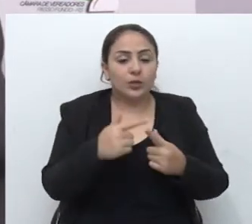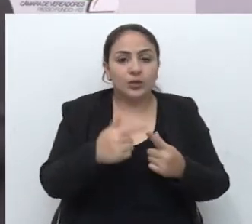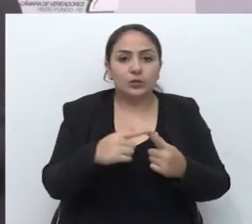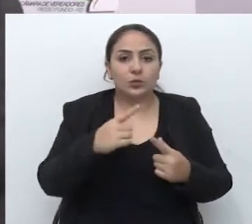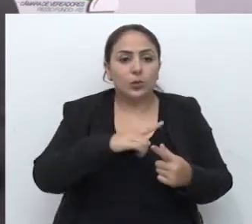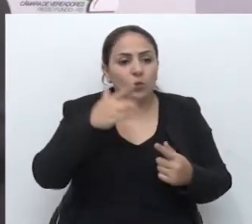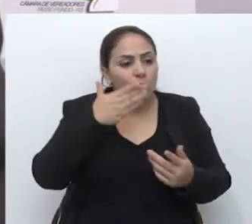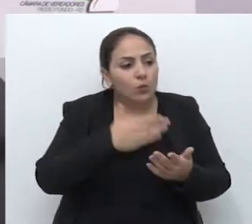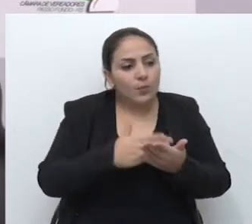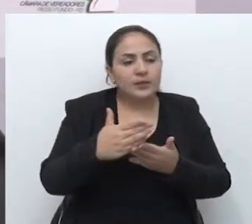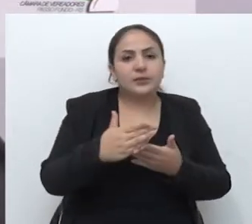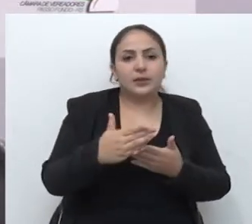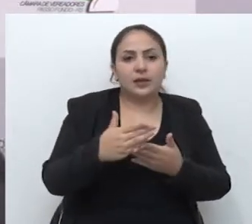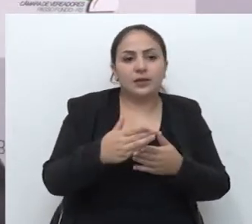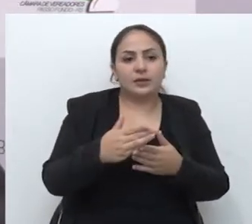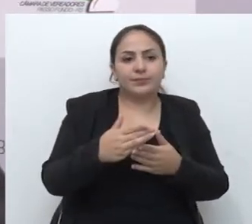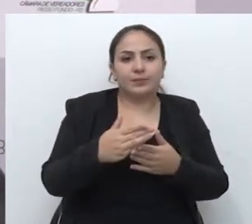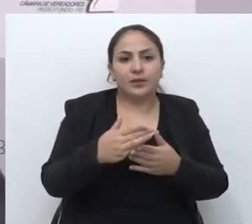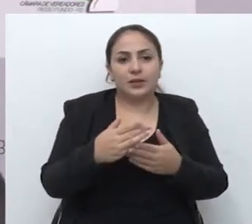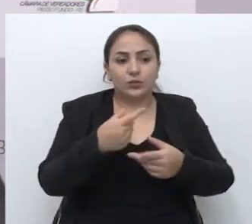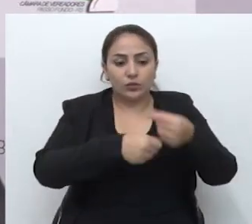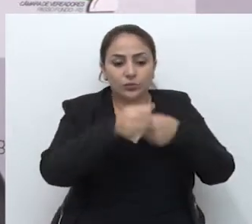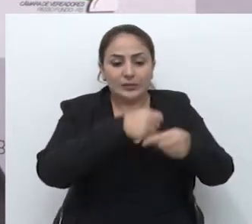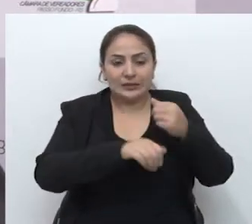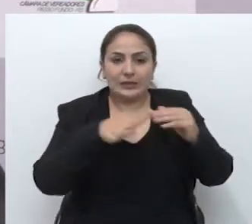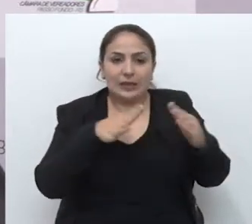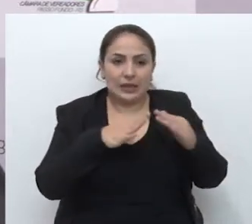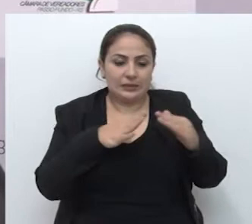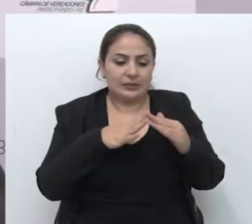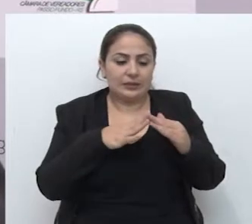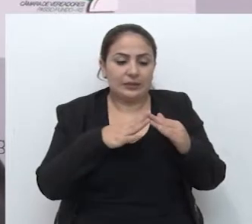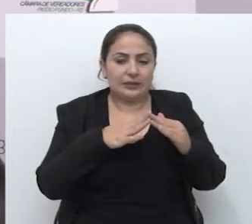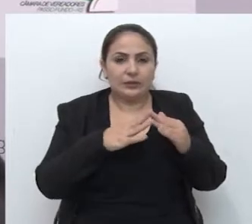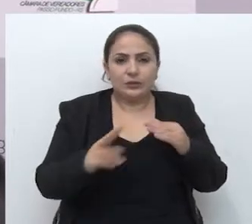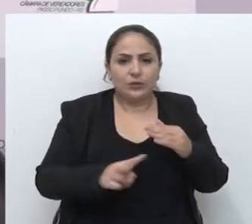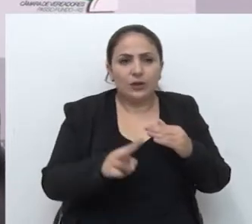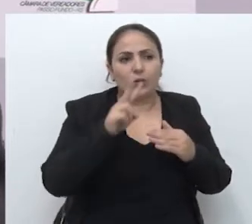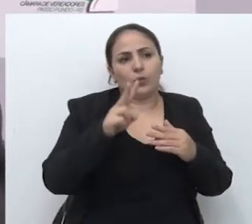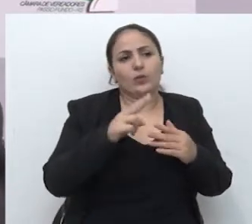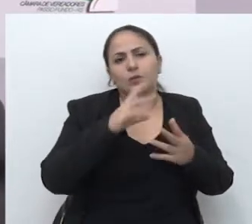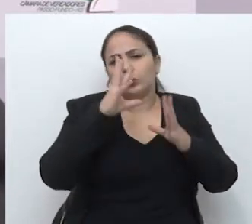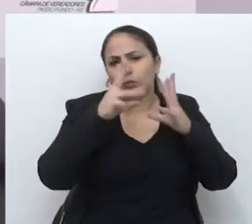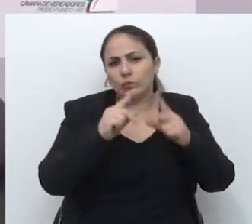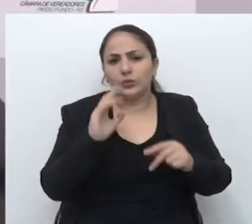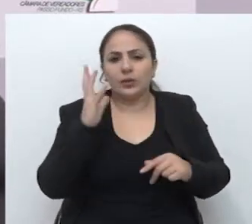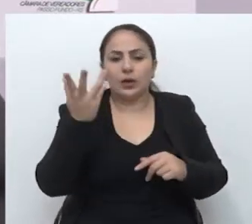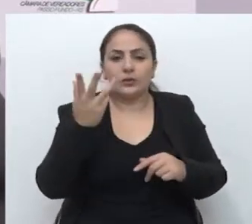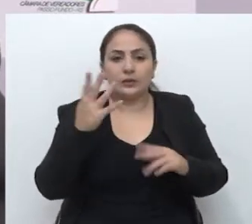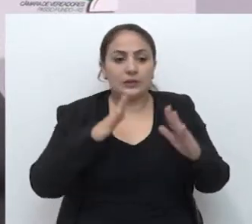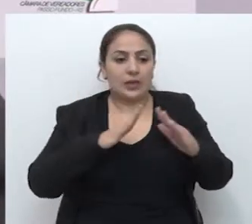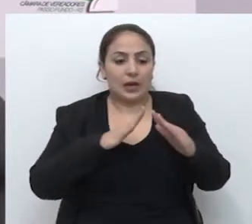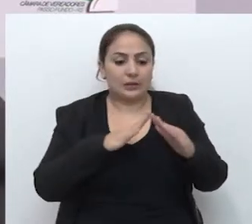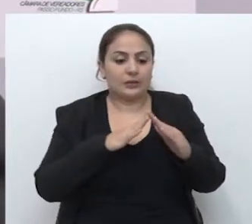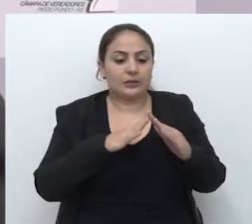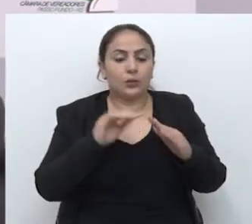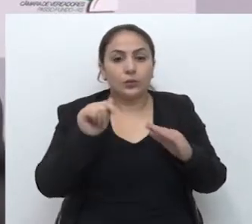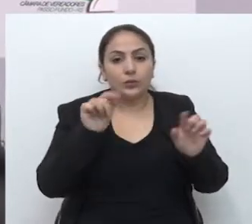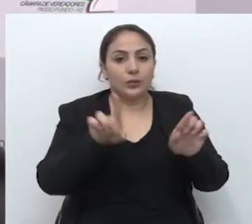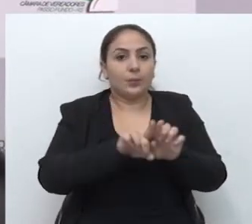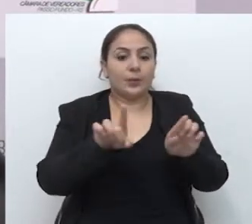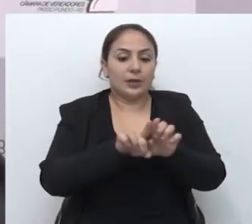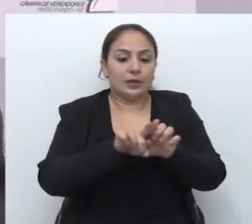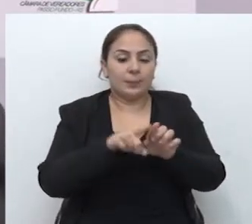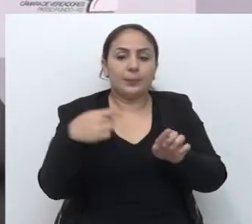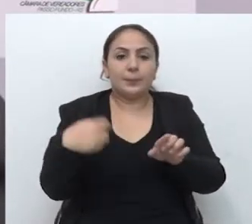porque você tem que gerenciar, além de você administrar a casa com os valores, enfim, tudo que acontece na casa,